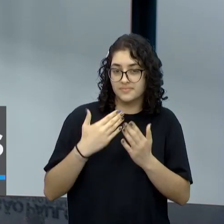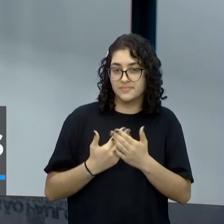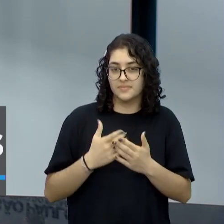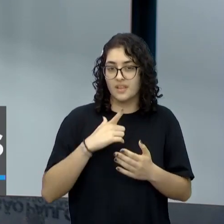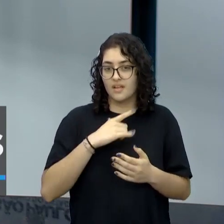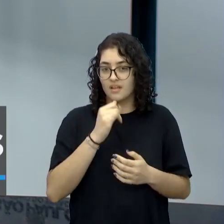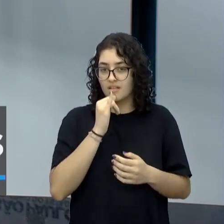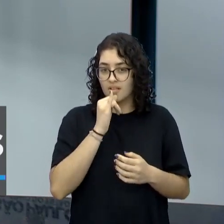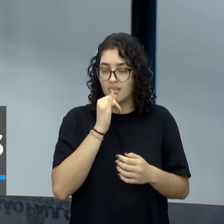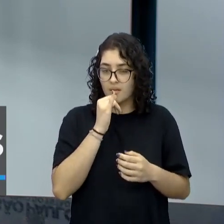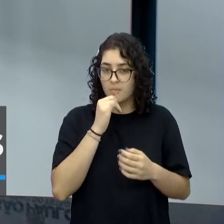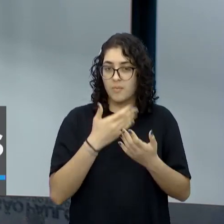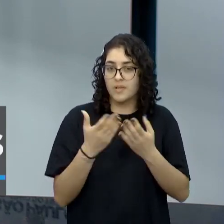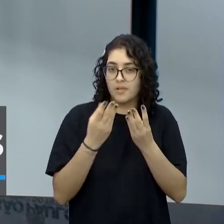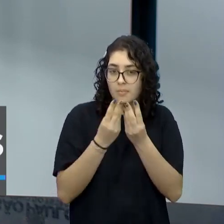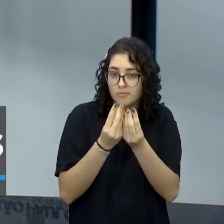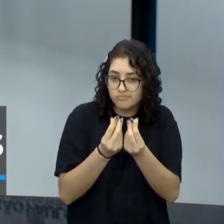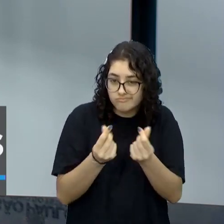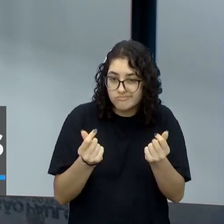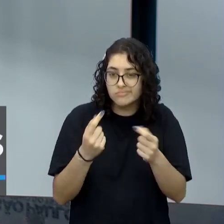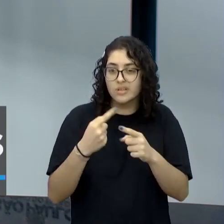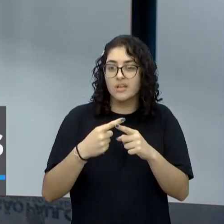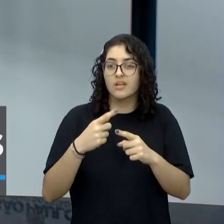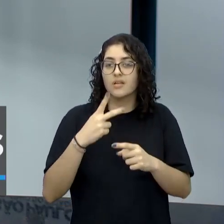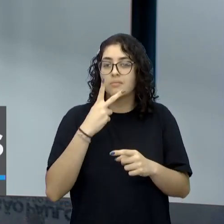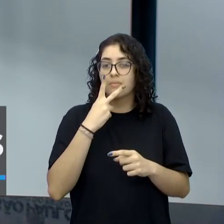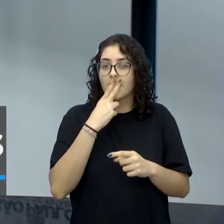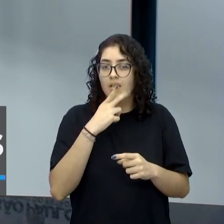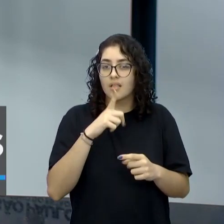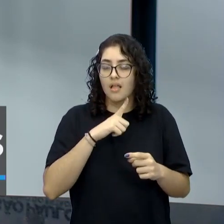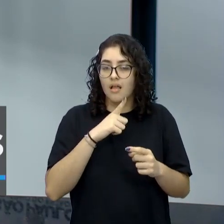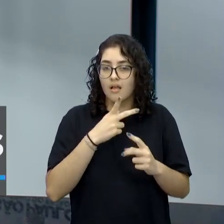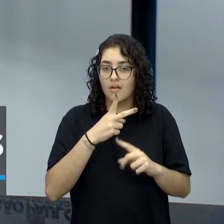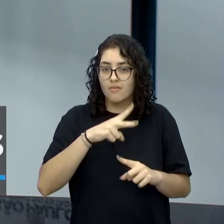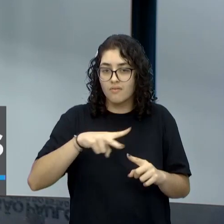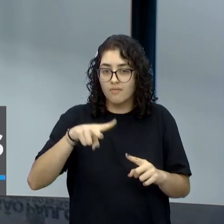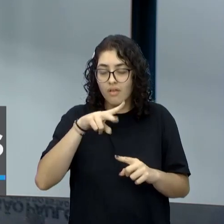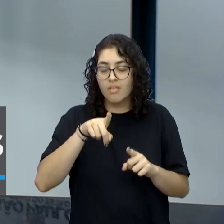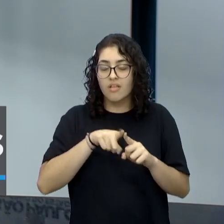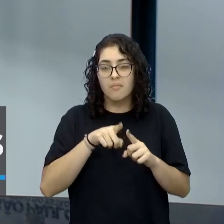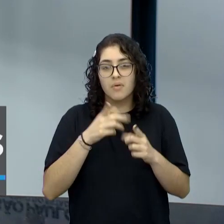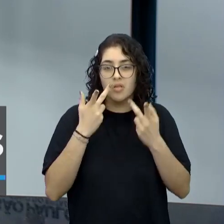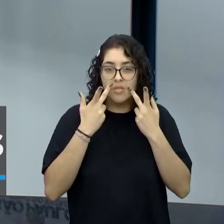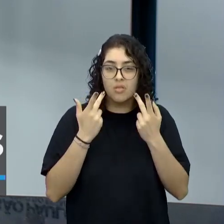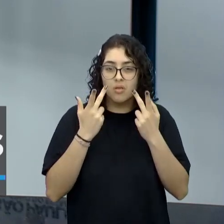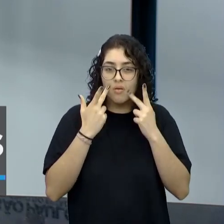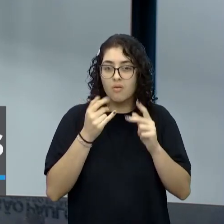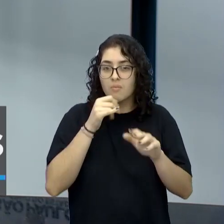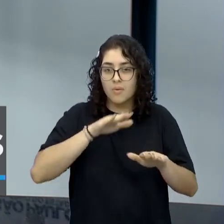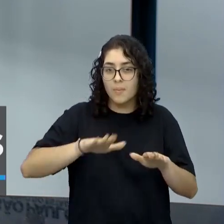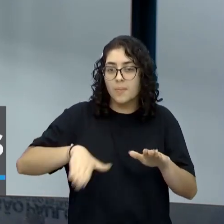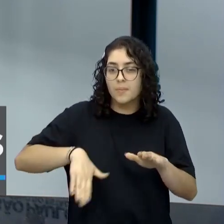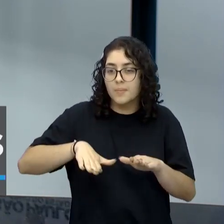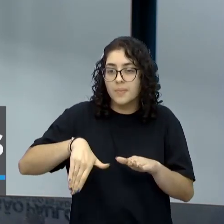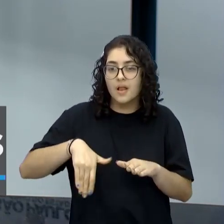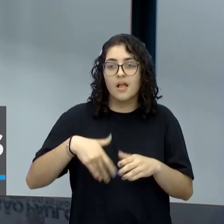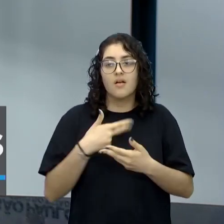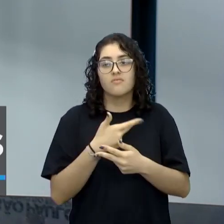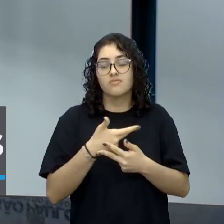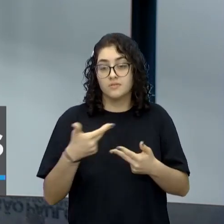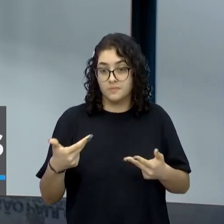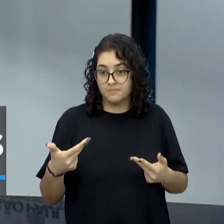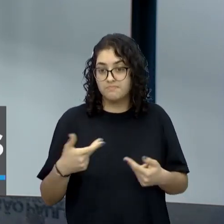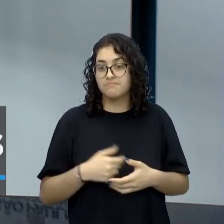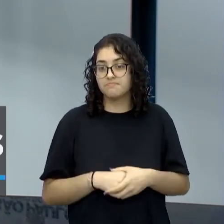de erosão, e talvez porque boa parte deles sejam até mais visíveis e mais comuns da gente observar na própria praia e em vários outros